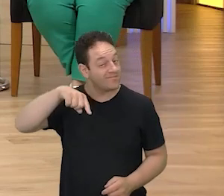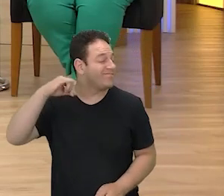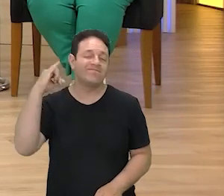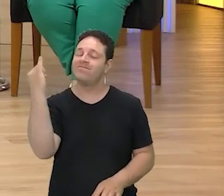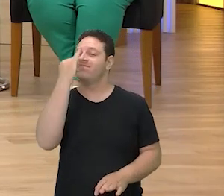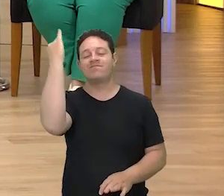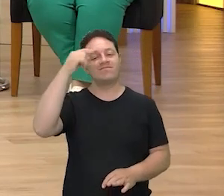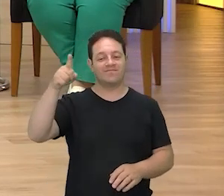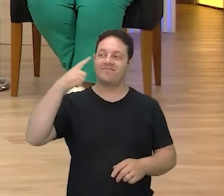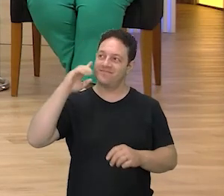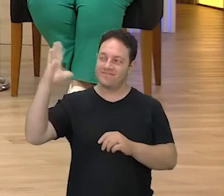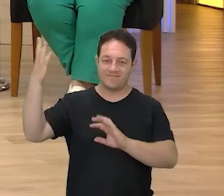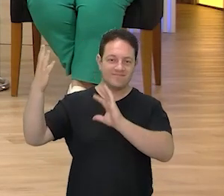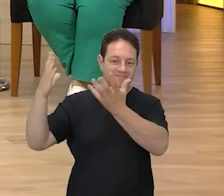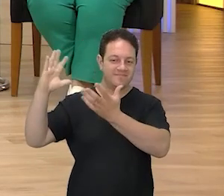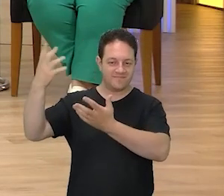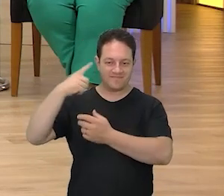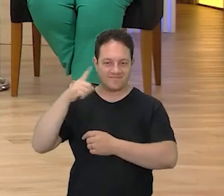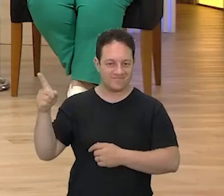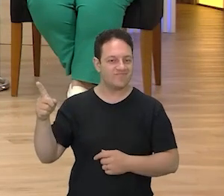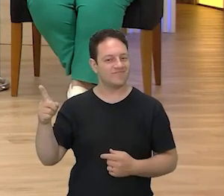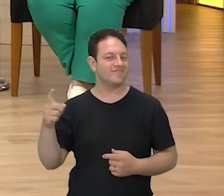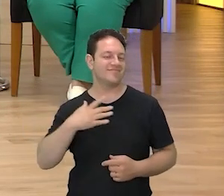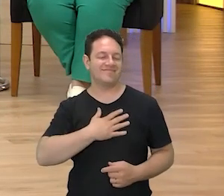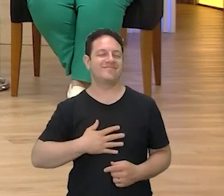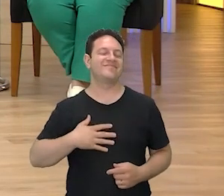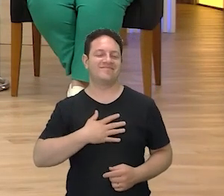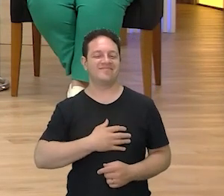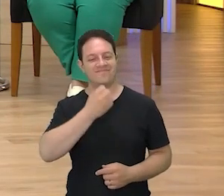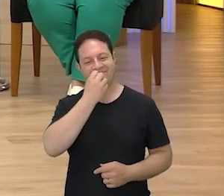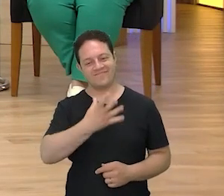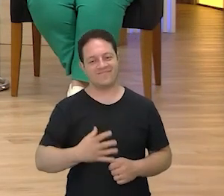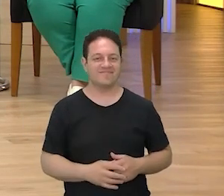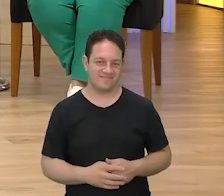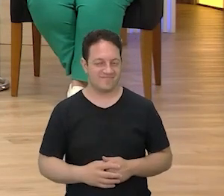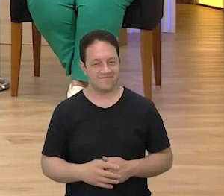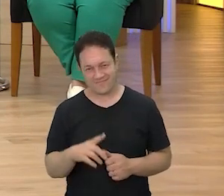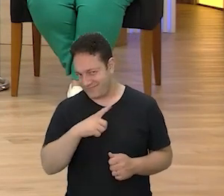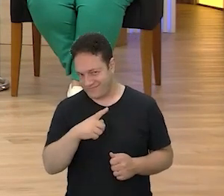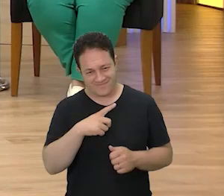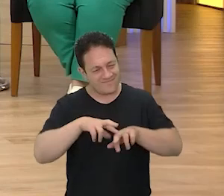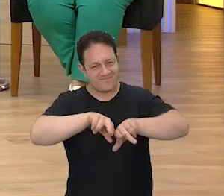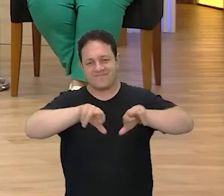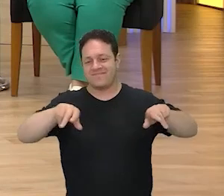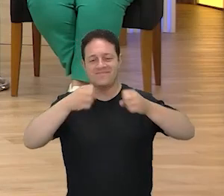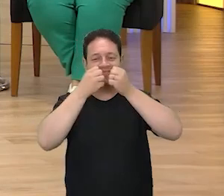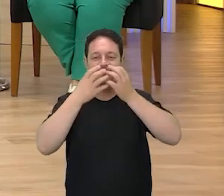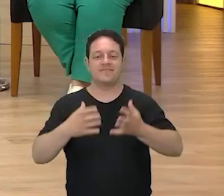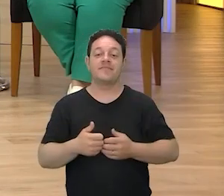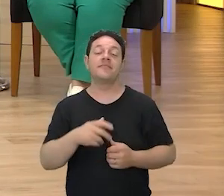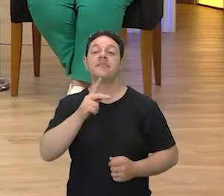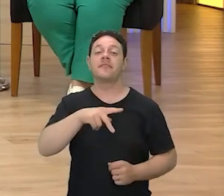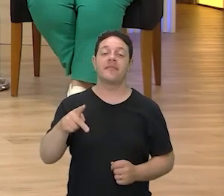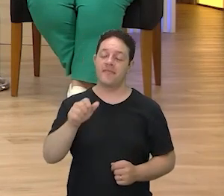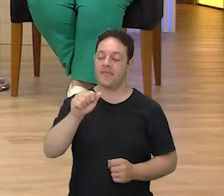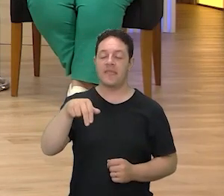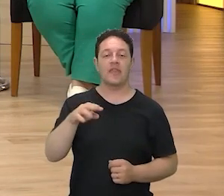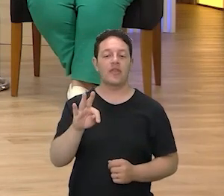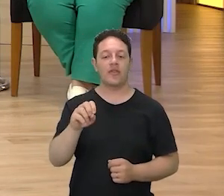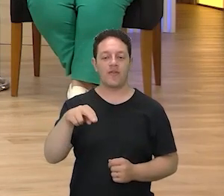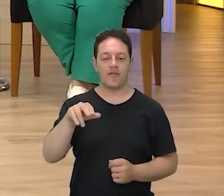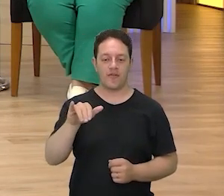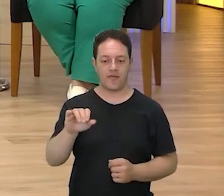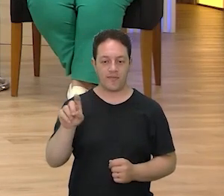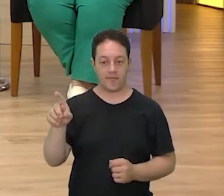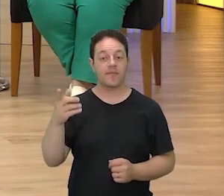isso que aconteceu. Foi muito gratificante. Teve muitos frutos. O professor Antônio,